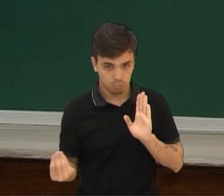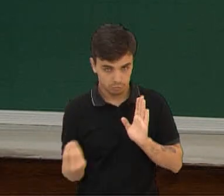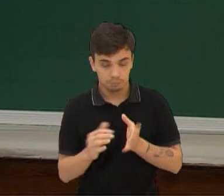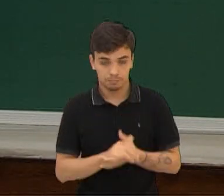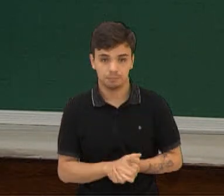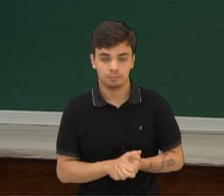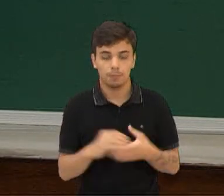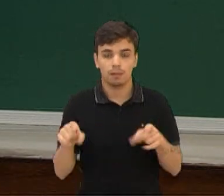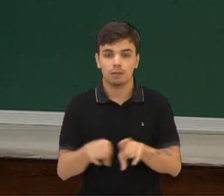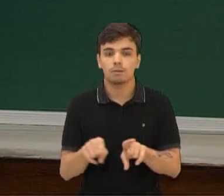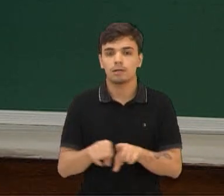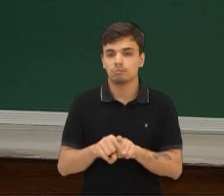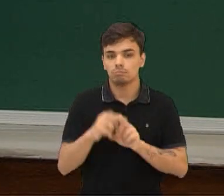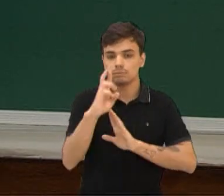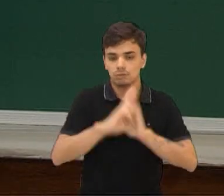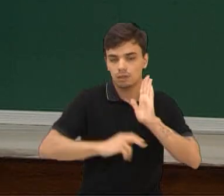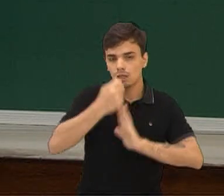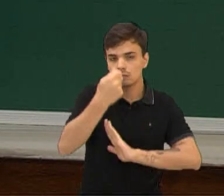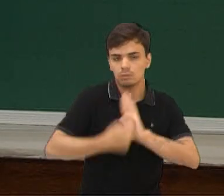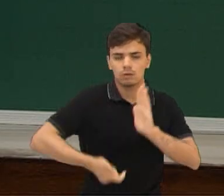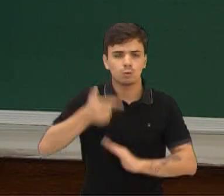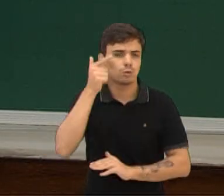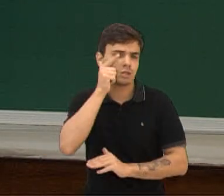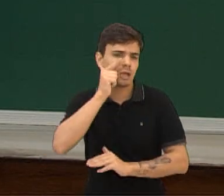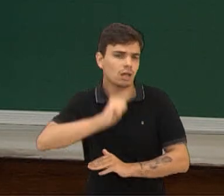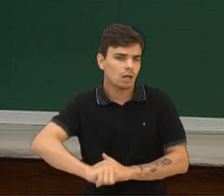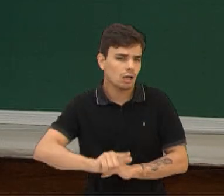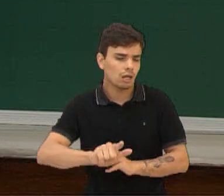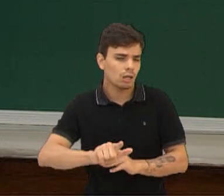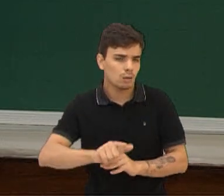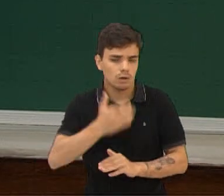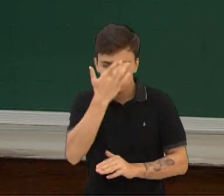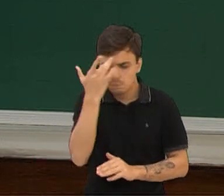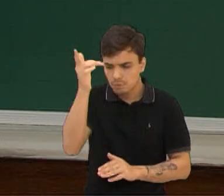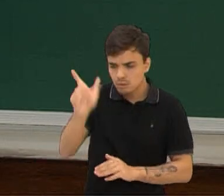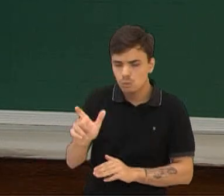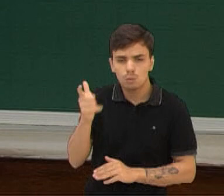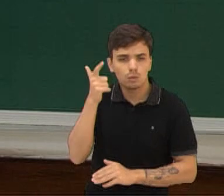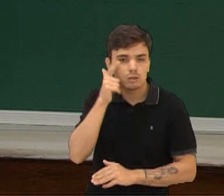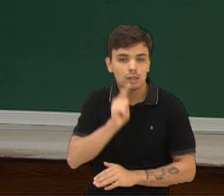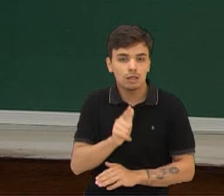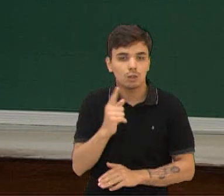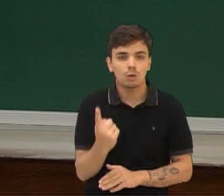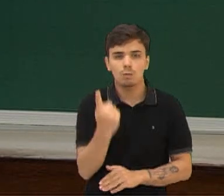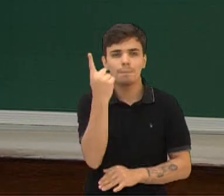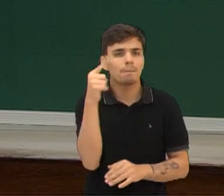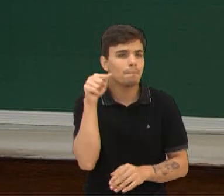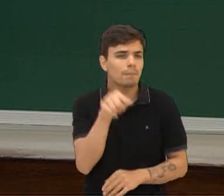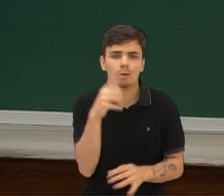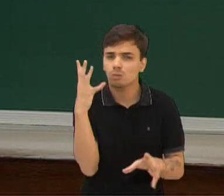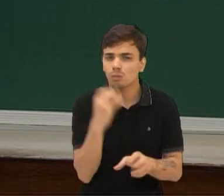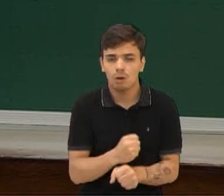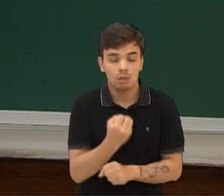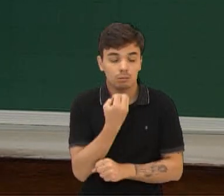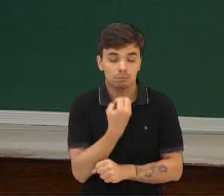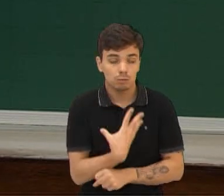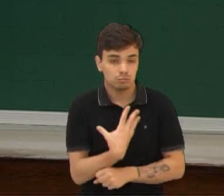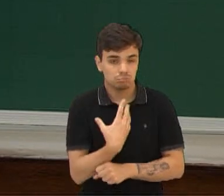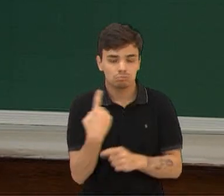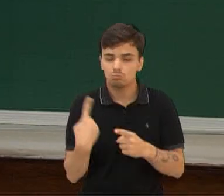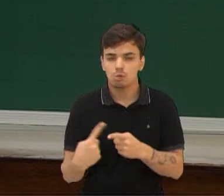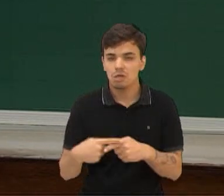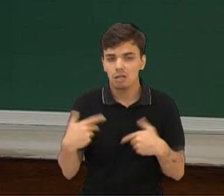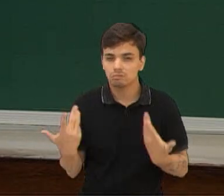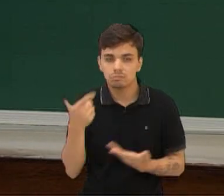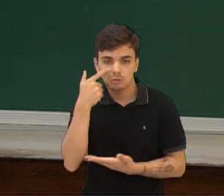redações que alcançaram, os candidatos que alcançaram nota 1000 no Enem. Por que eles conseguiram essa nota? Vamos